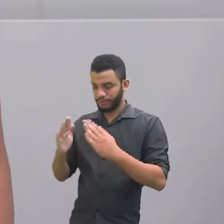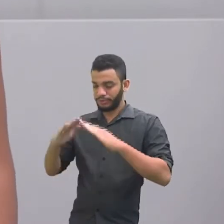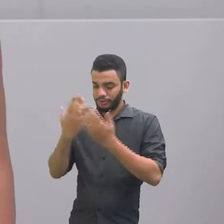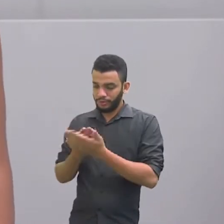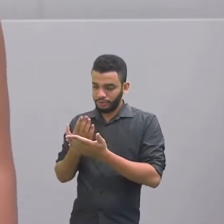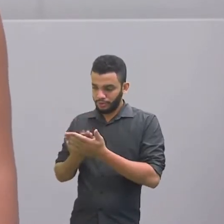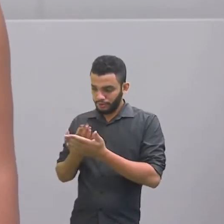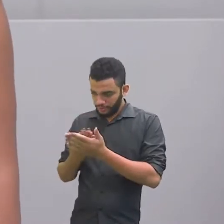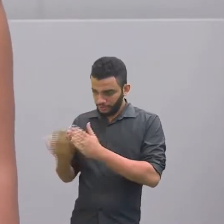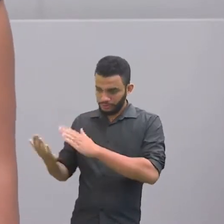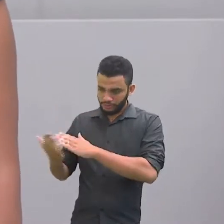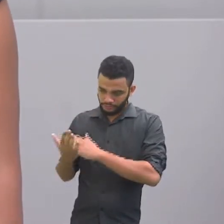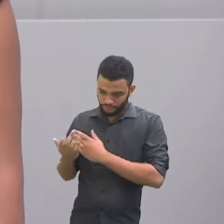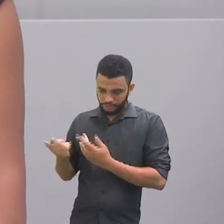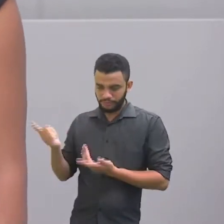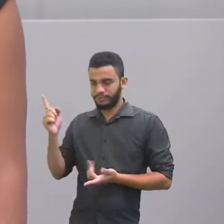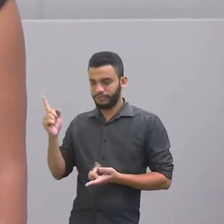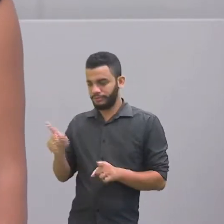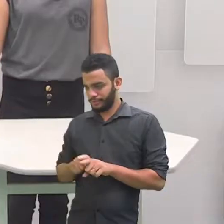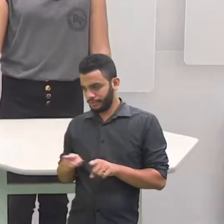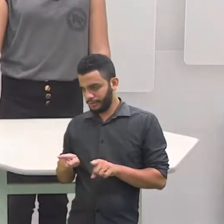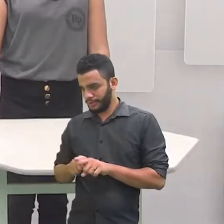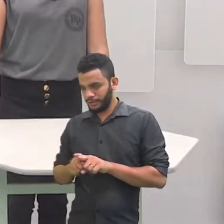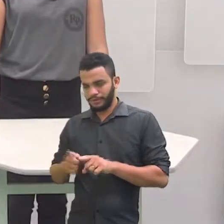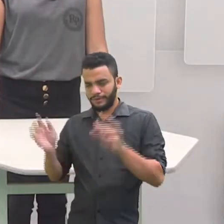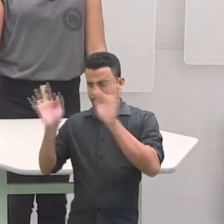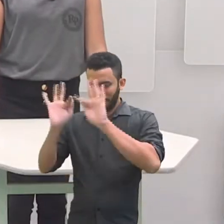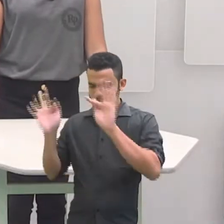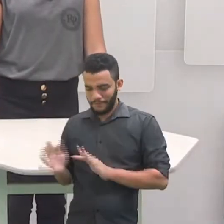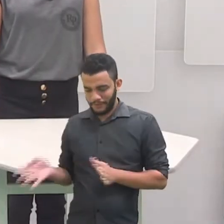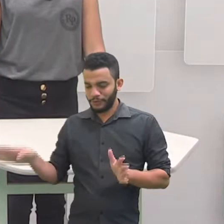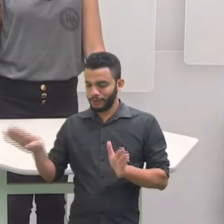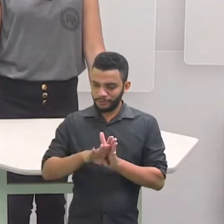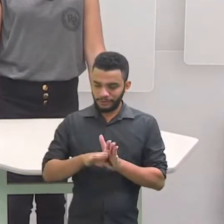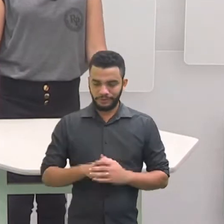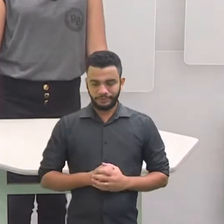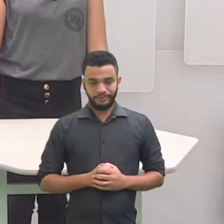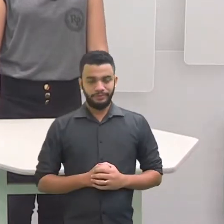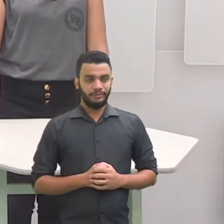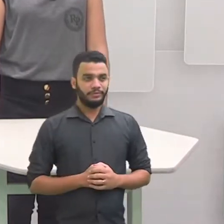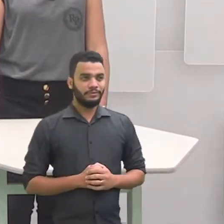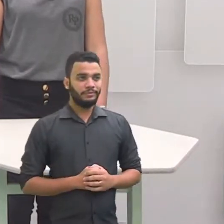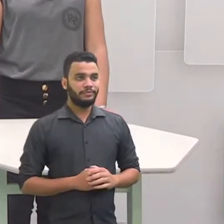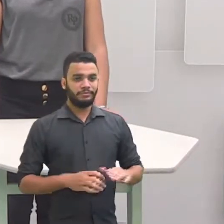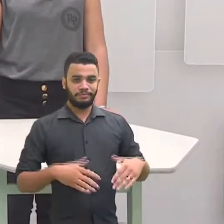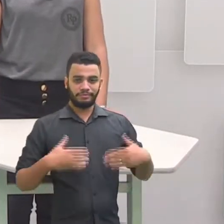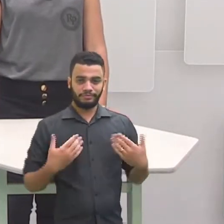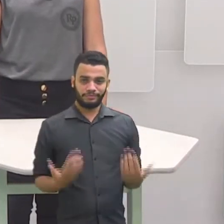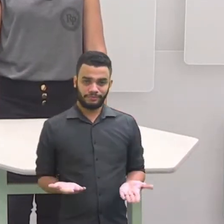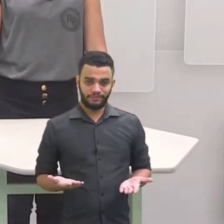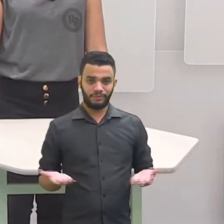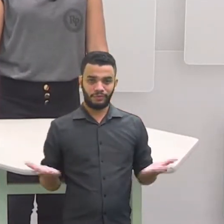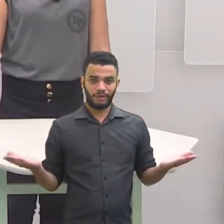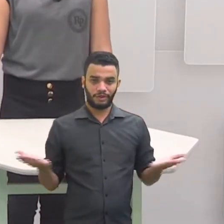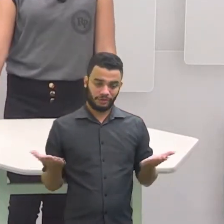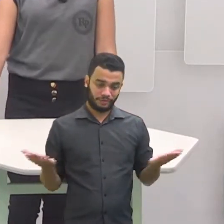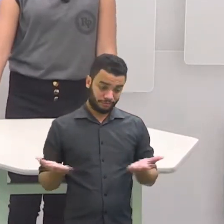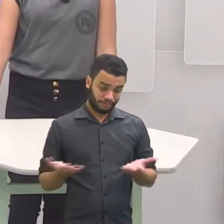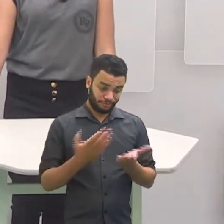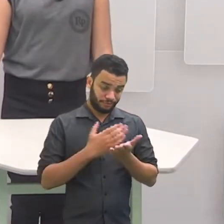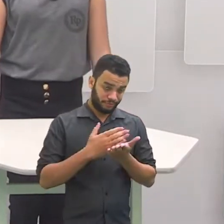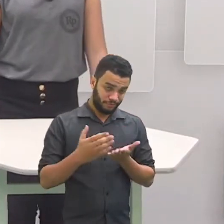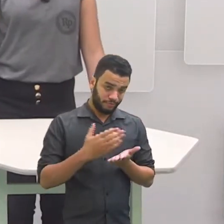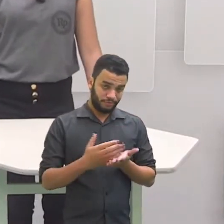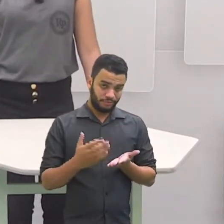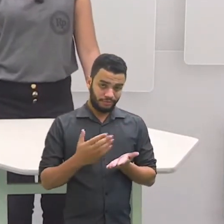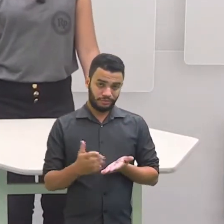grata de estar aqui. É isso aí. Então, vamos começar? Eu vou